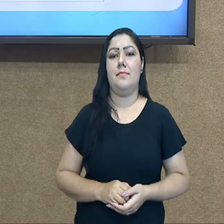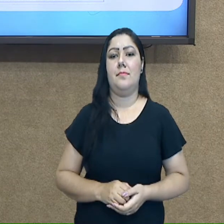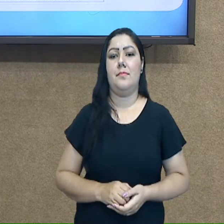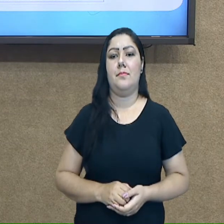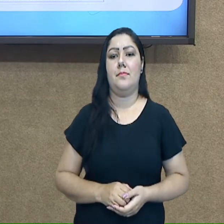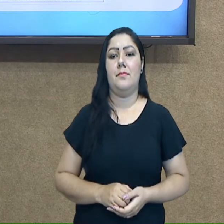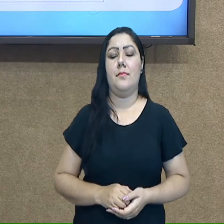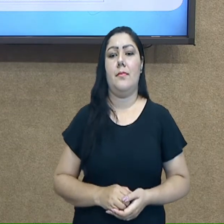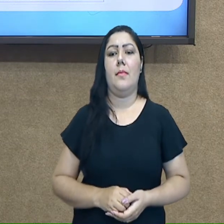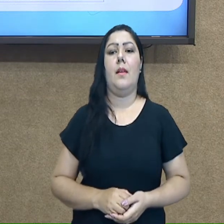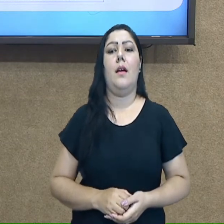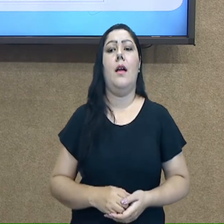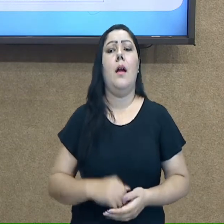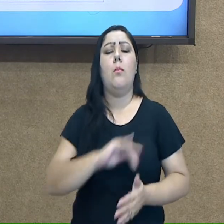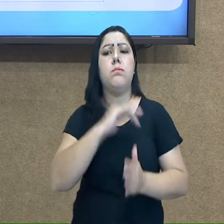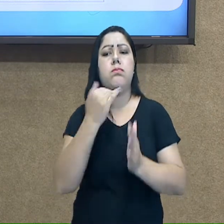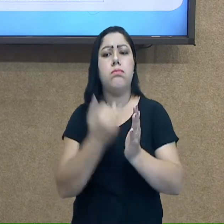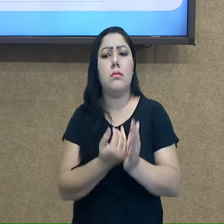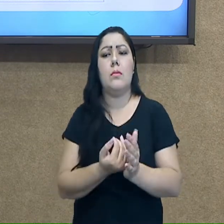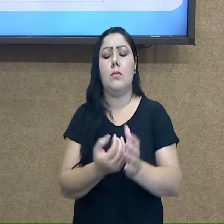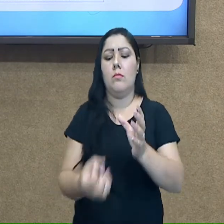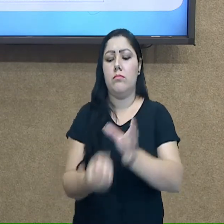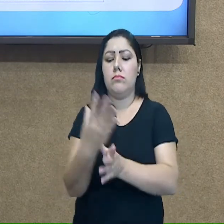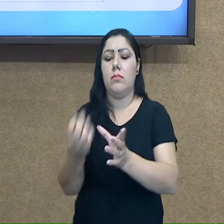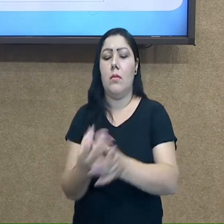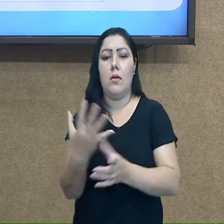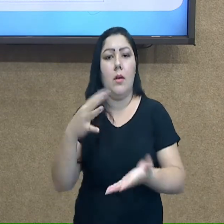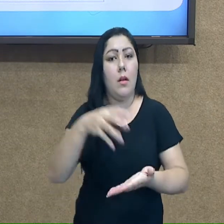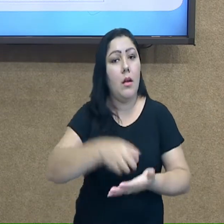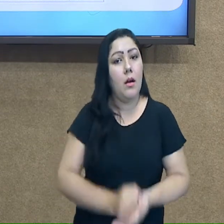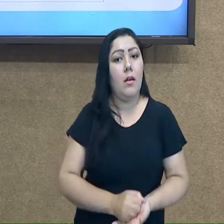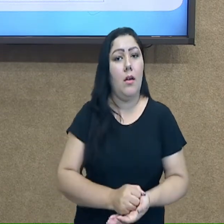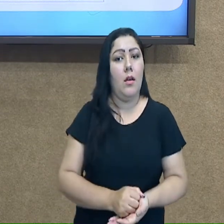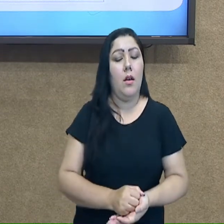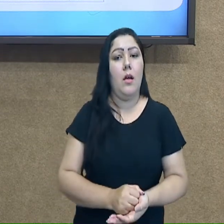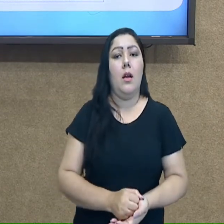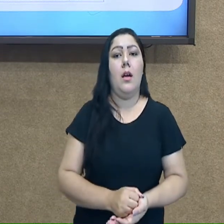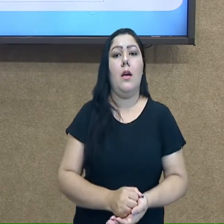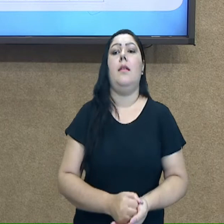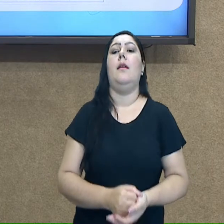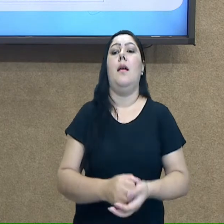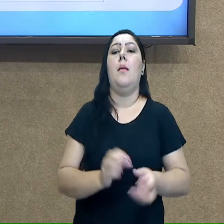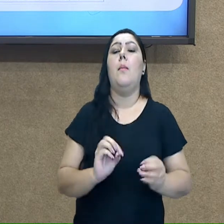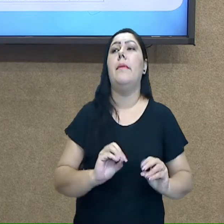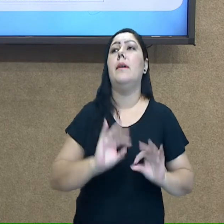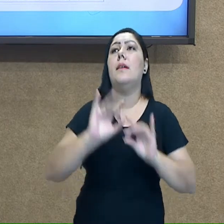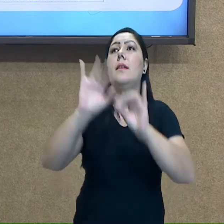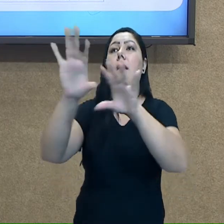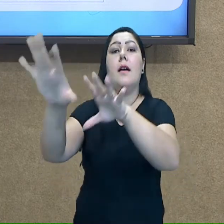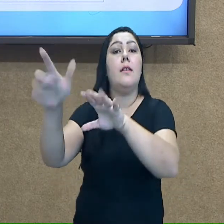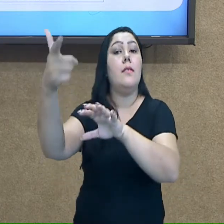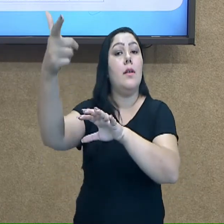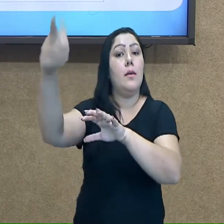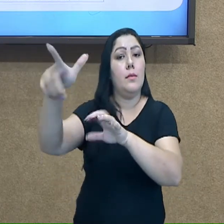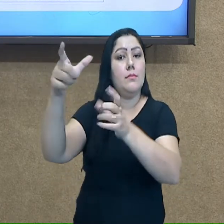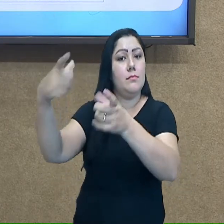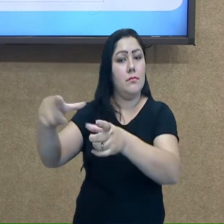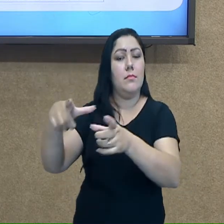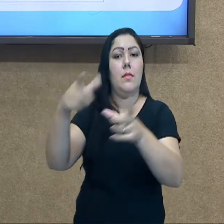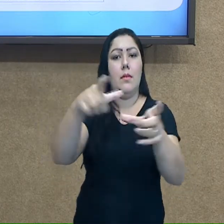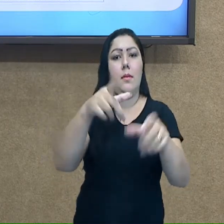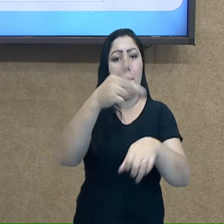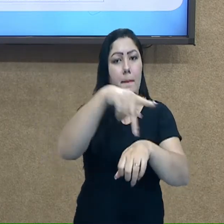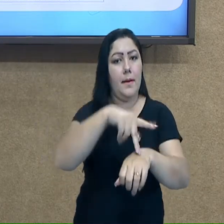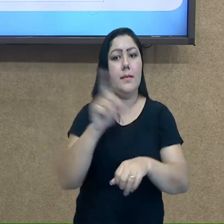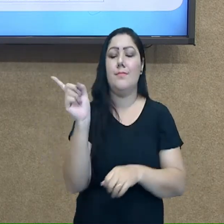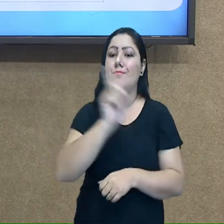mercado externo. Haja vista que a criação do gado era voltada ao consumo interno. A